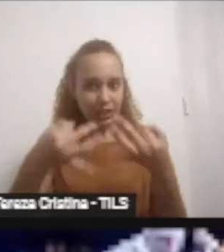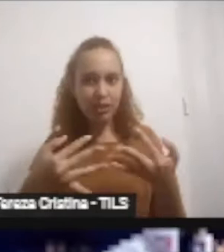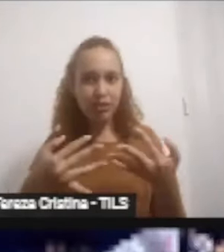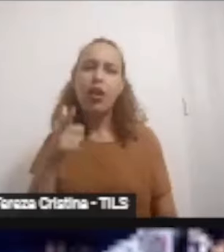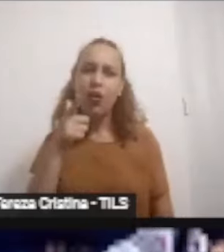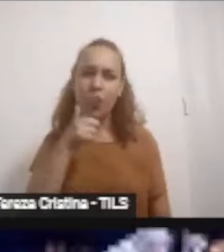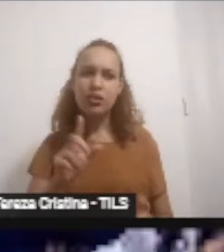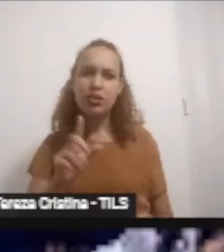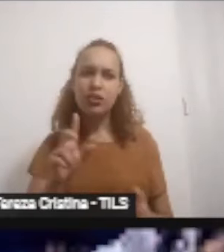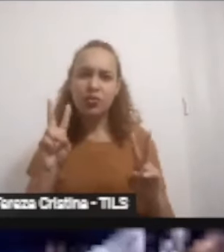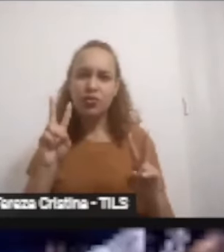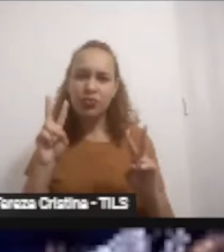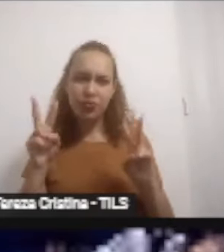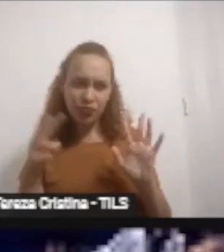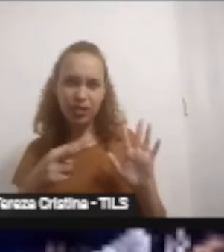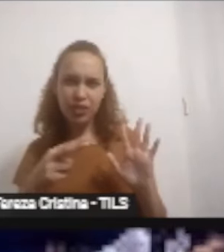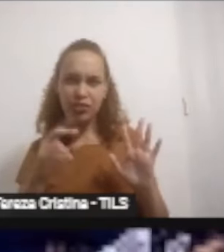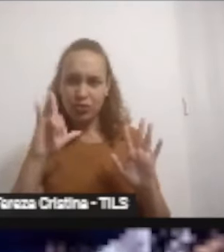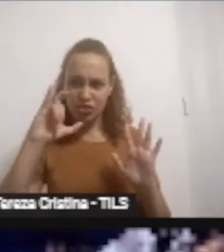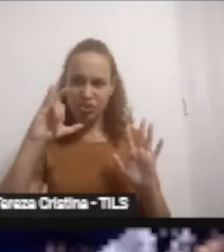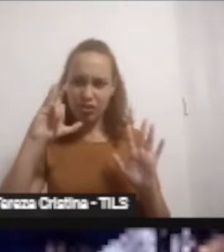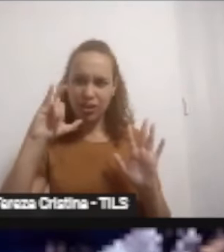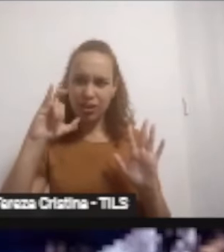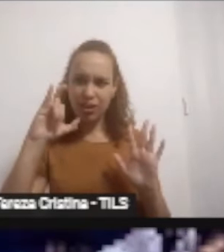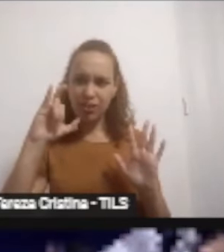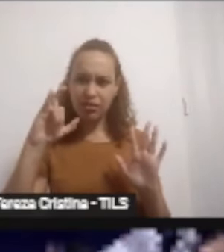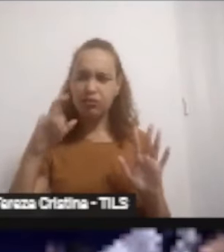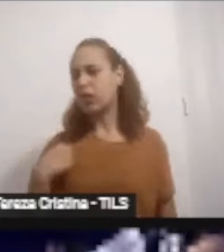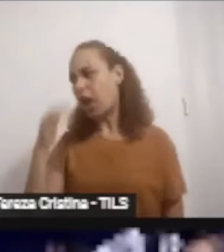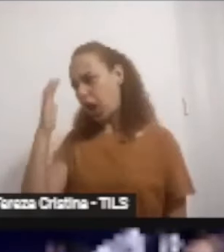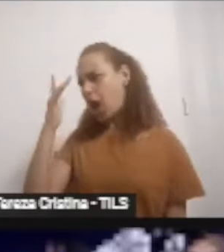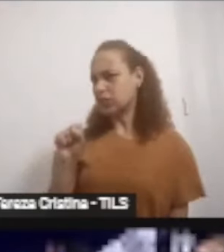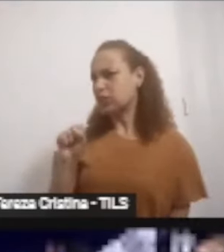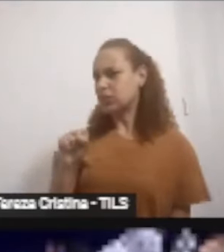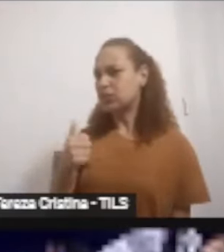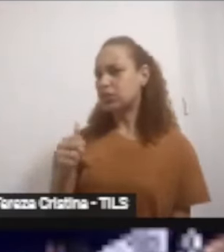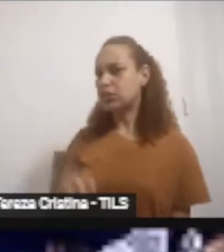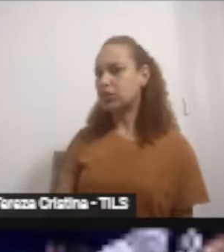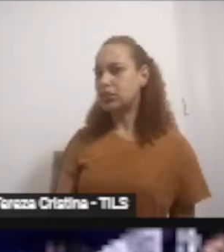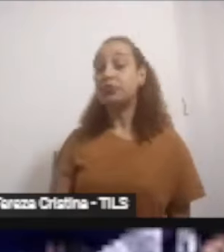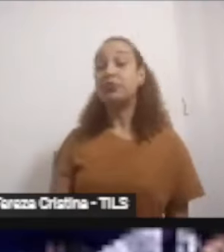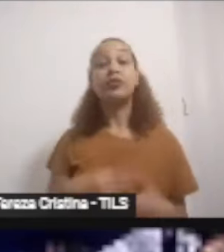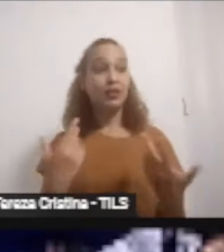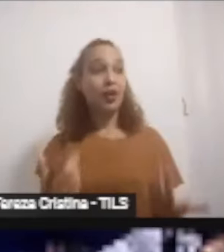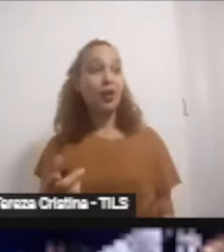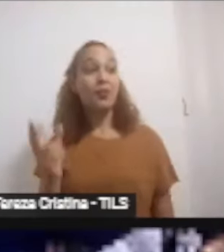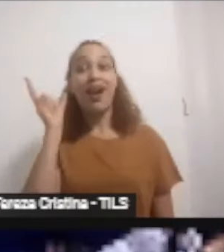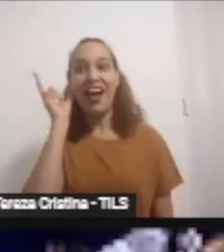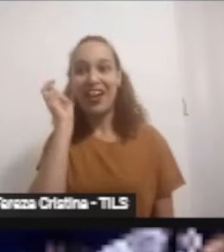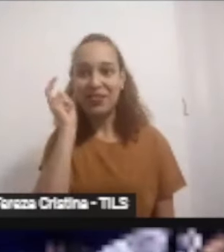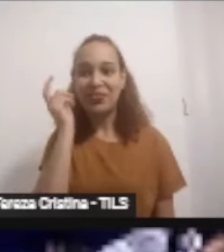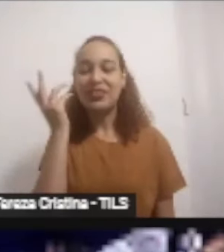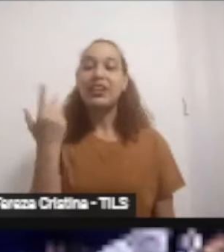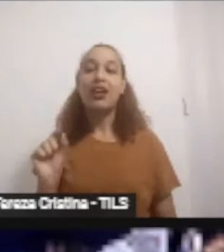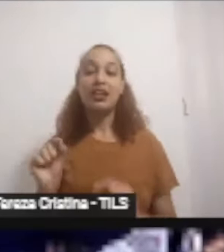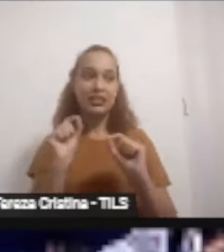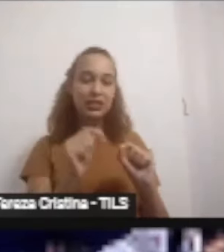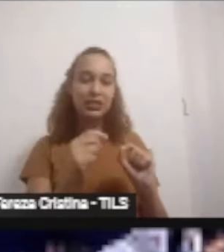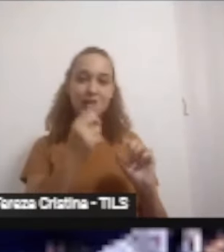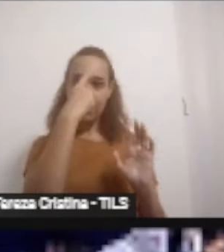no Instagram? coisa? Acredito que sim. Para audiodescrição, gente, aqui é uma ilustração de um original feito